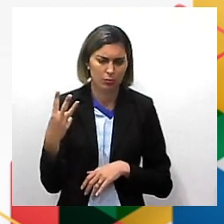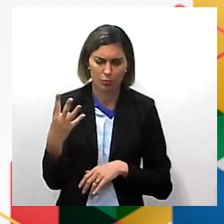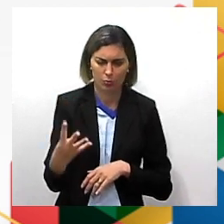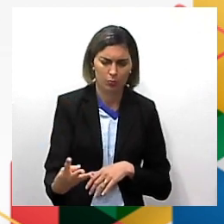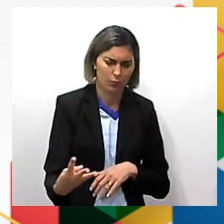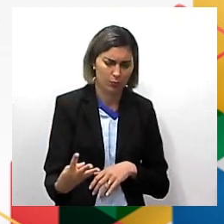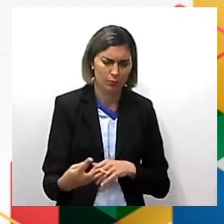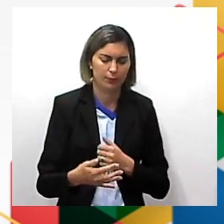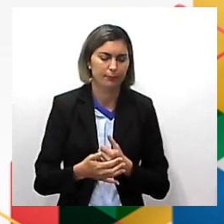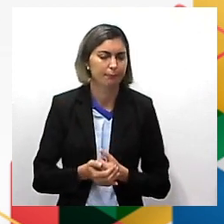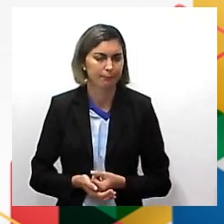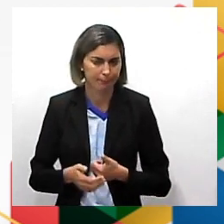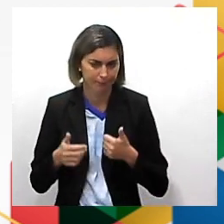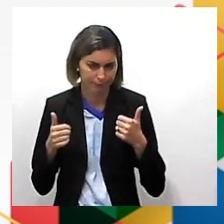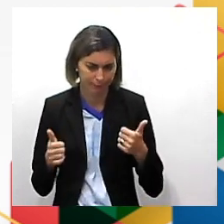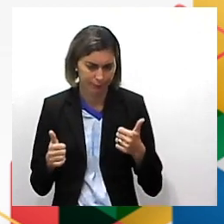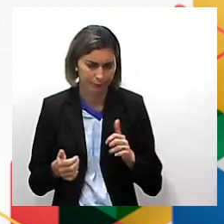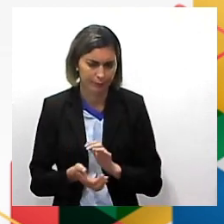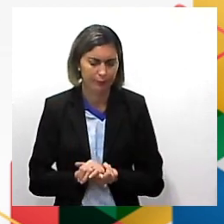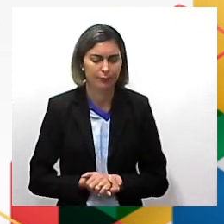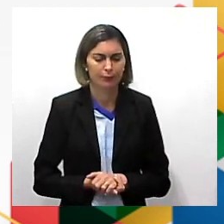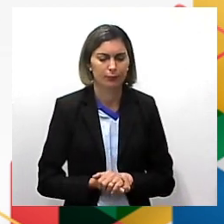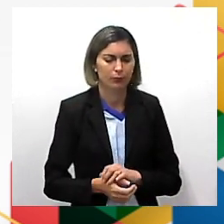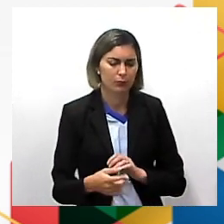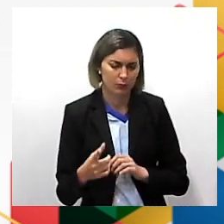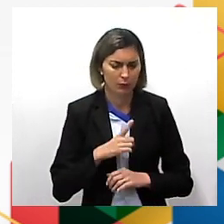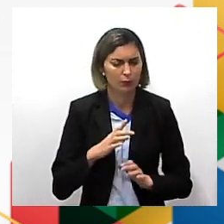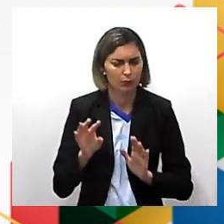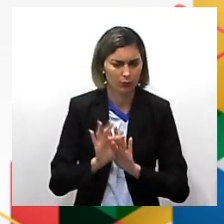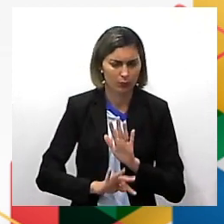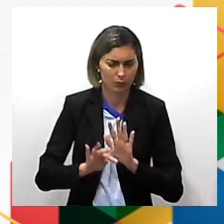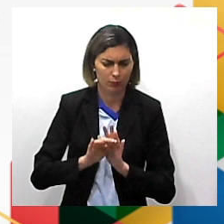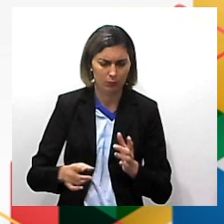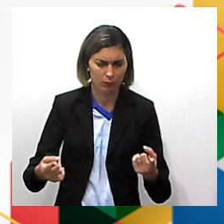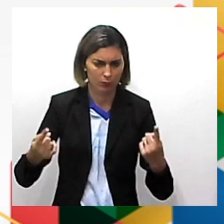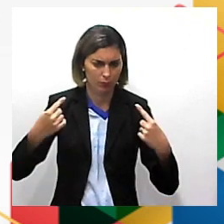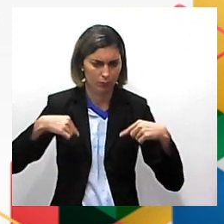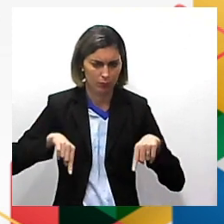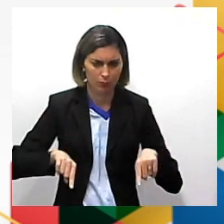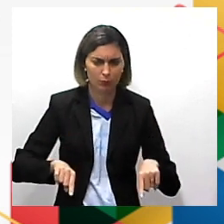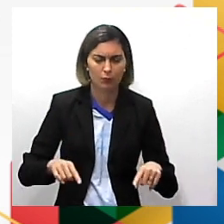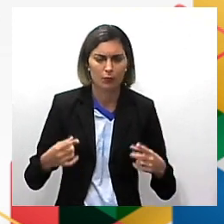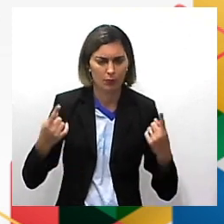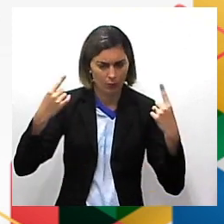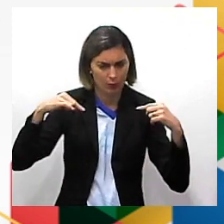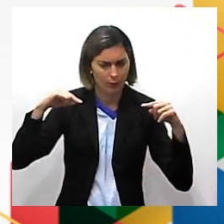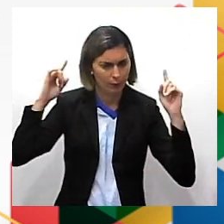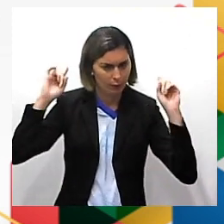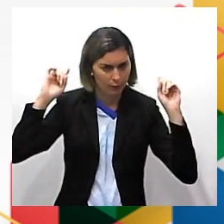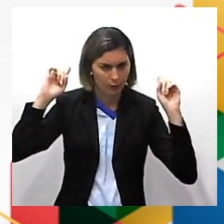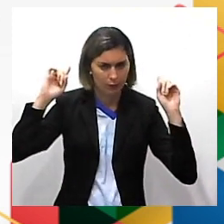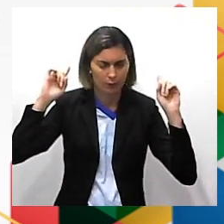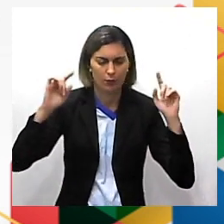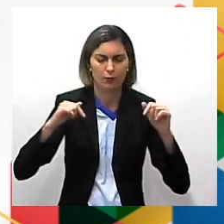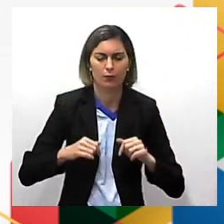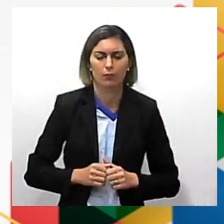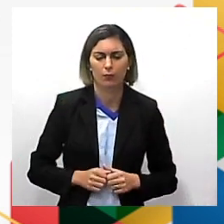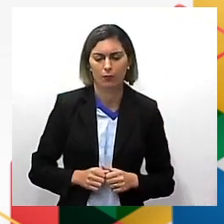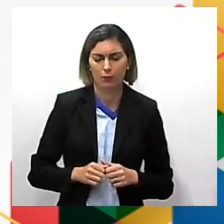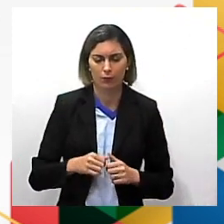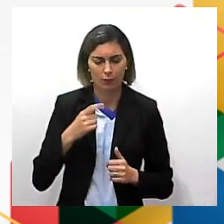3 e 4, beleza? Massa. E o texto vem embaixo. O texto vem em